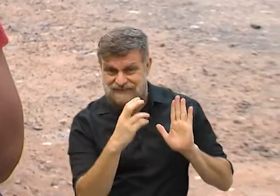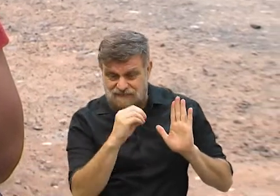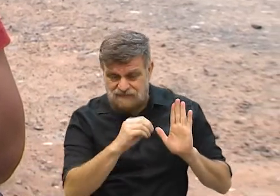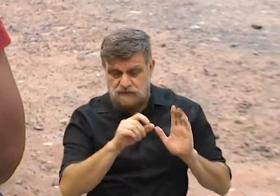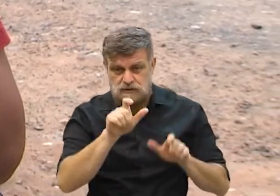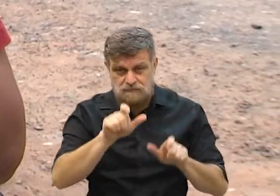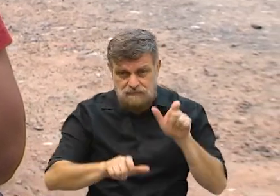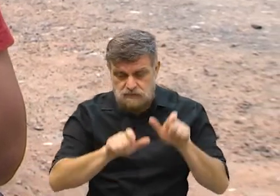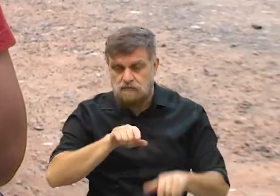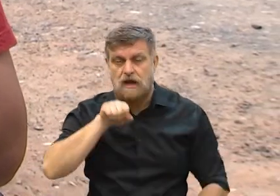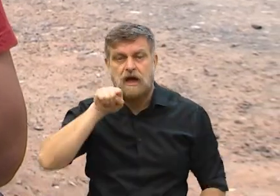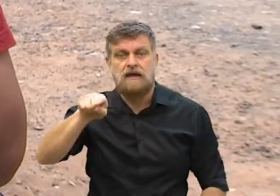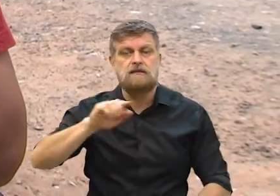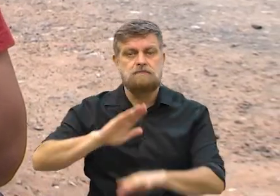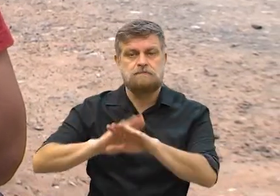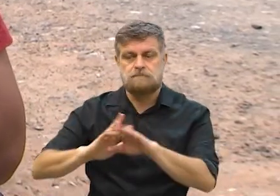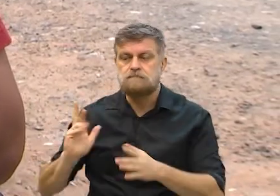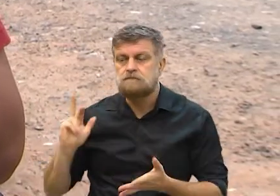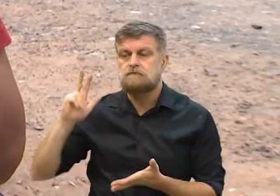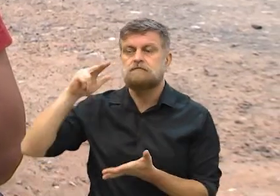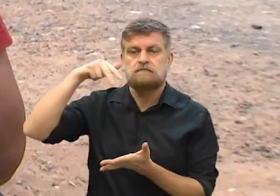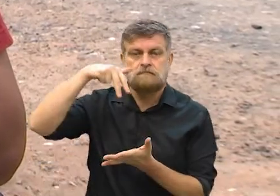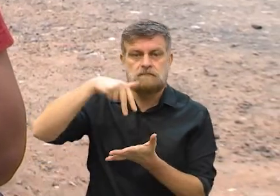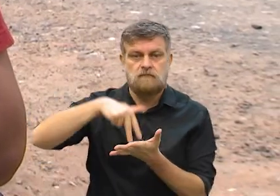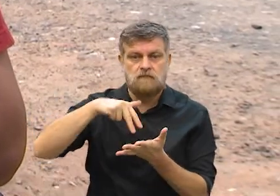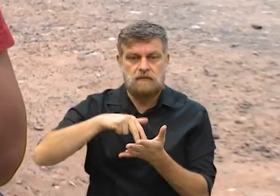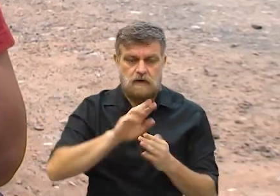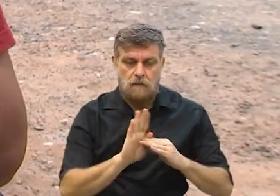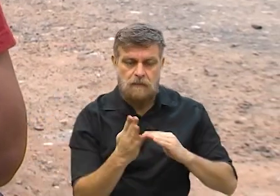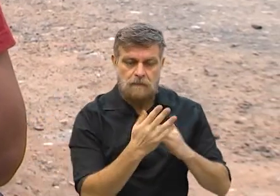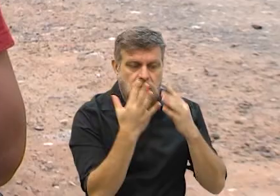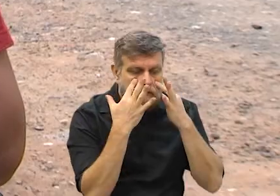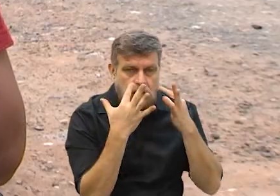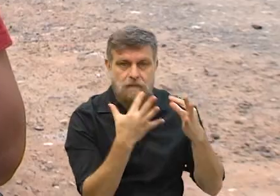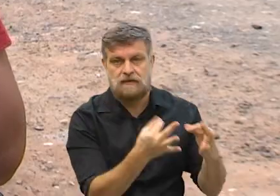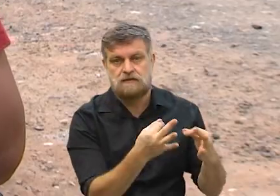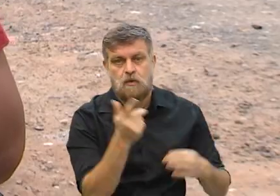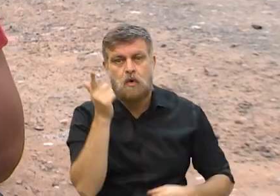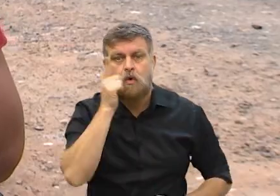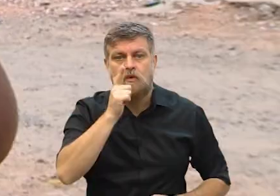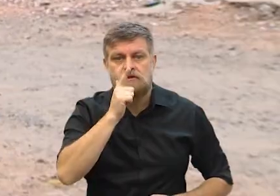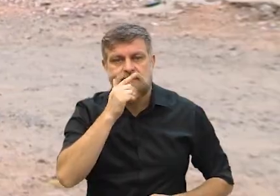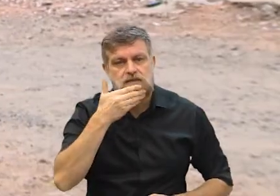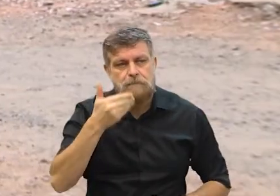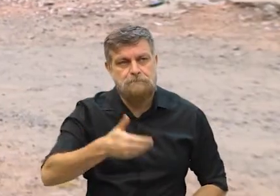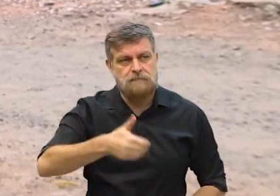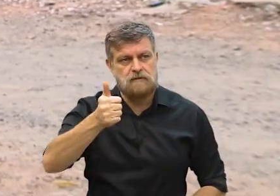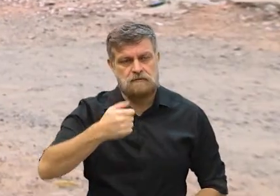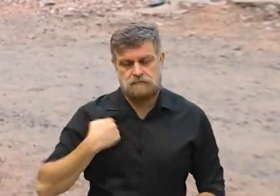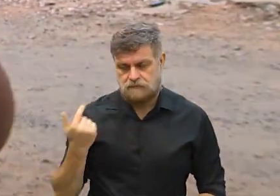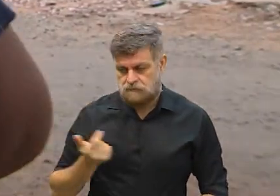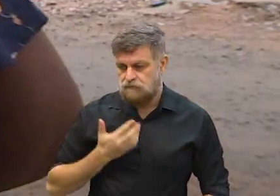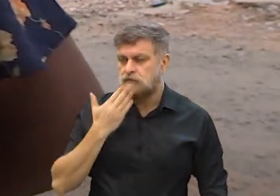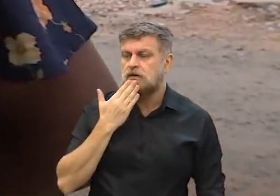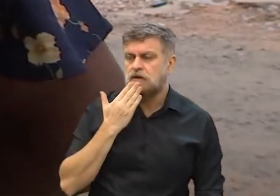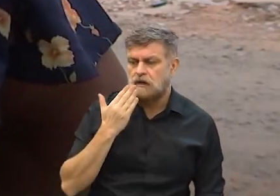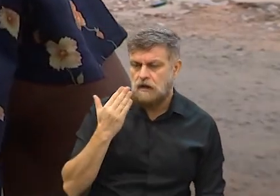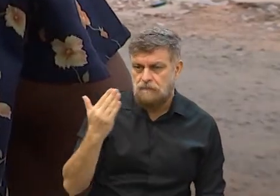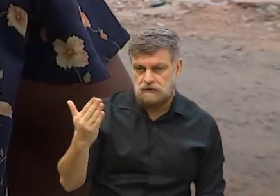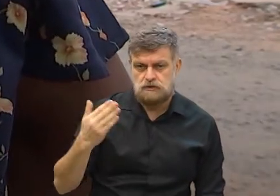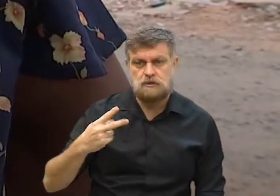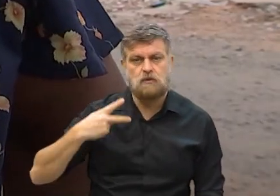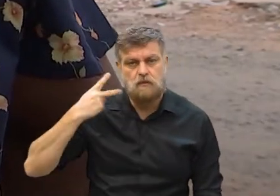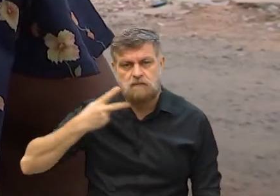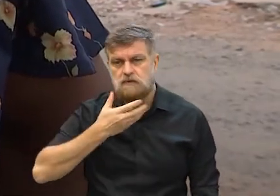120 assinaturas, eles de prontidão vieram aí dar uma atenção para a gente e fazer essa melhoria. A gente fez o pedido,